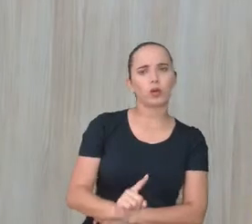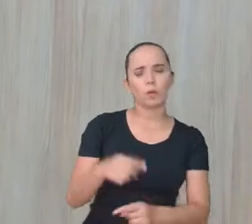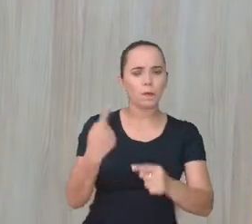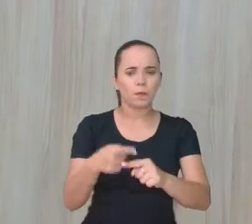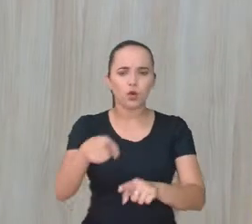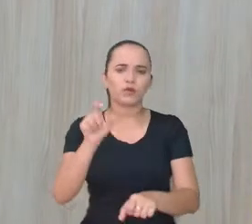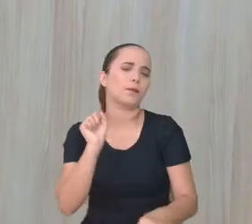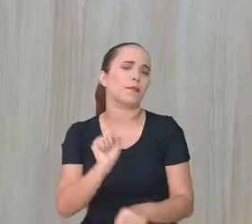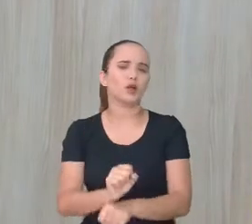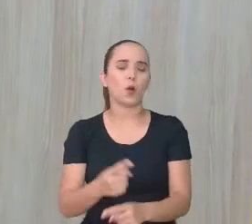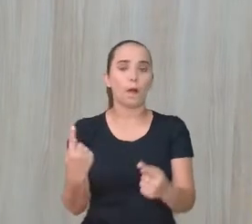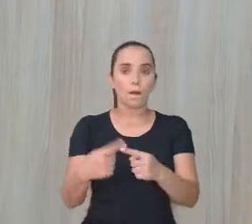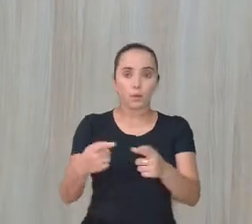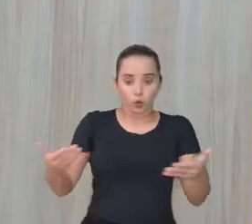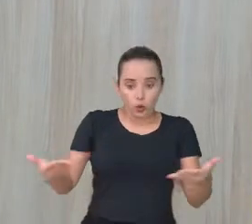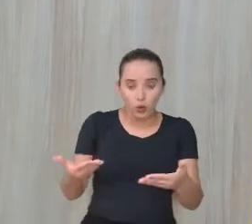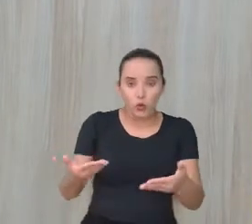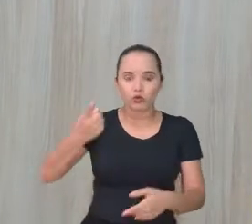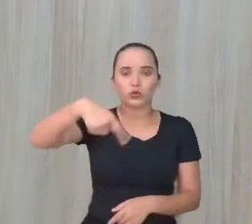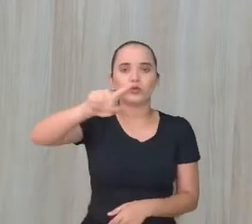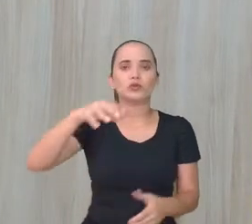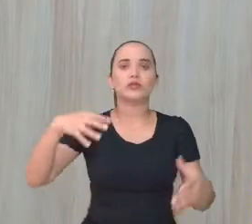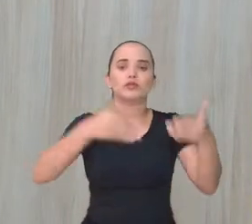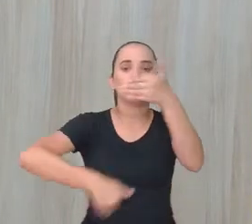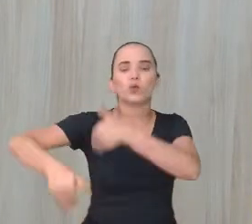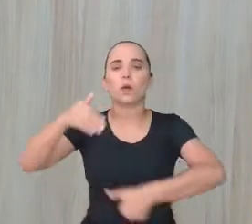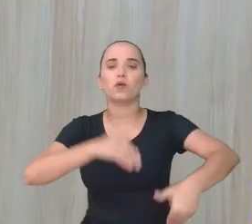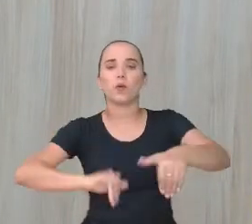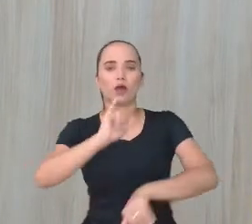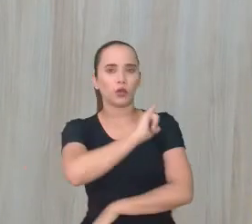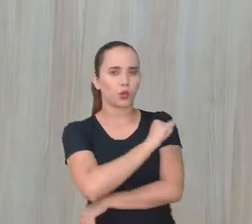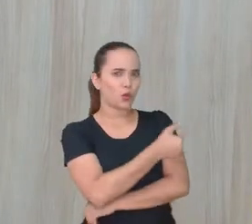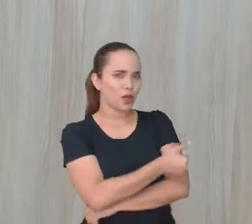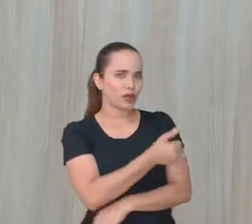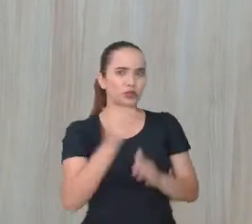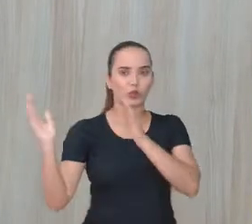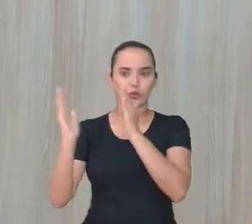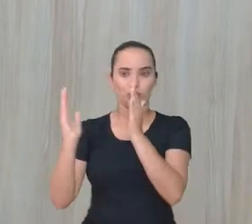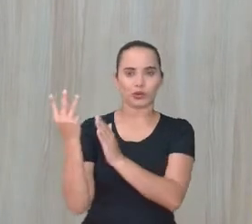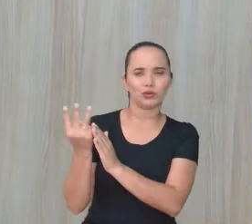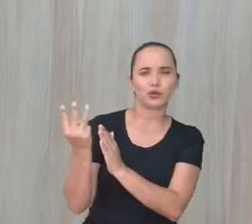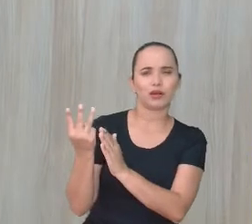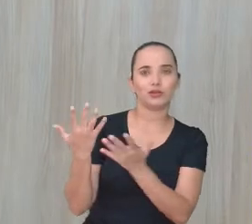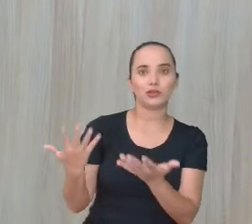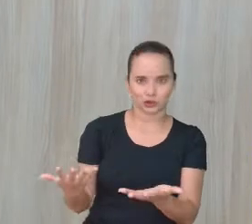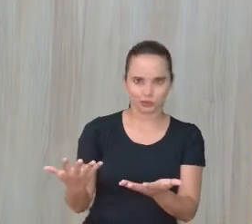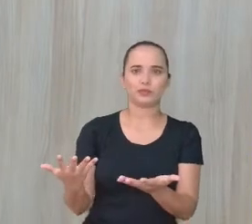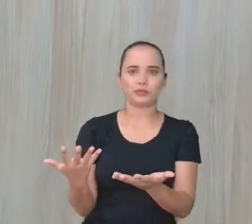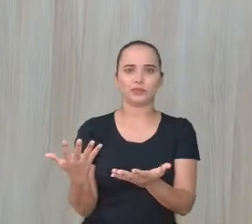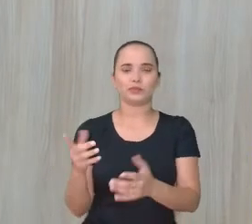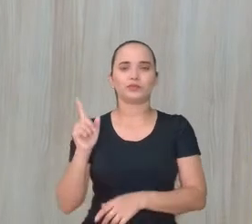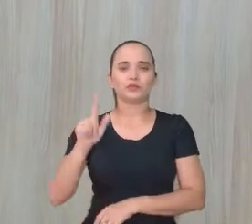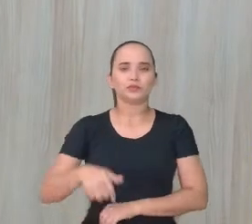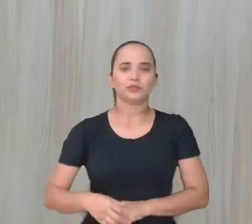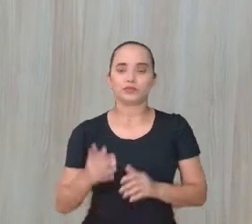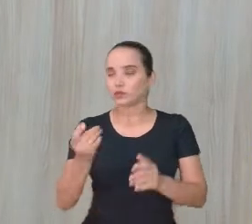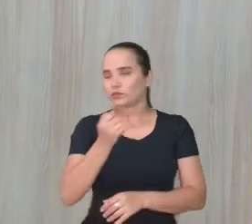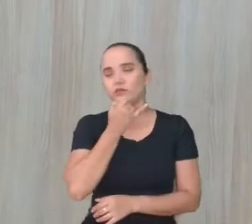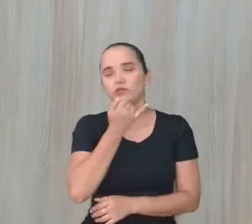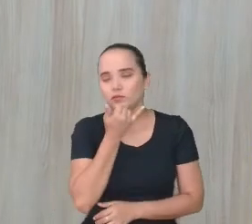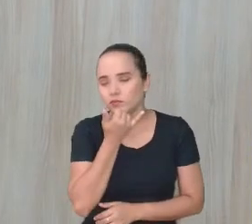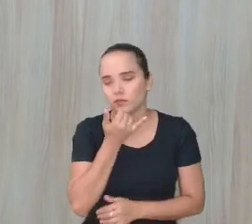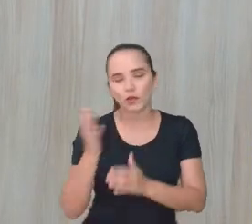você chegar hoje e estar aí nas turmas do módulo 3 da educação? Ou do módulo 1,